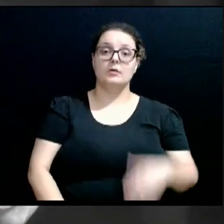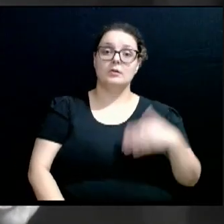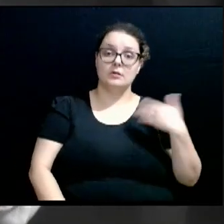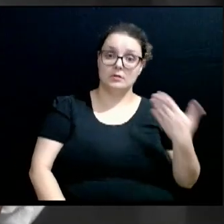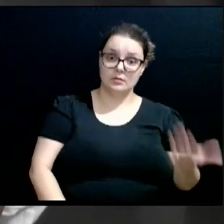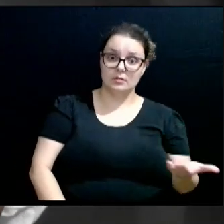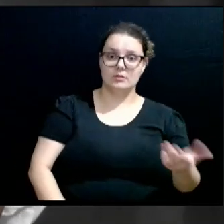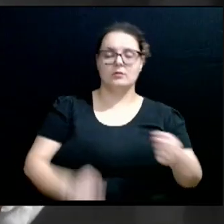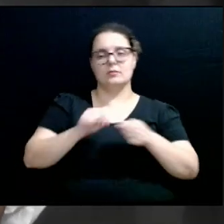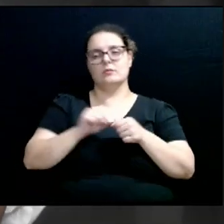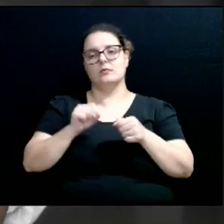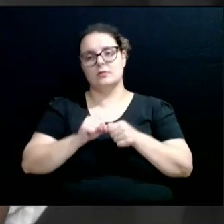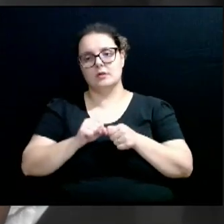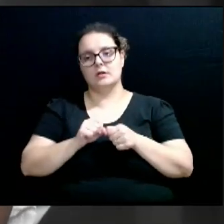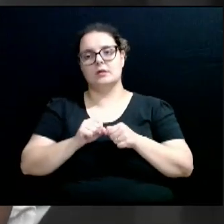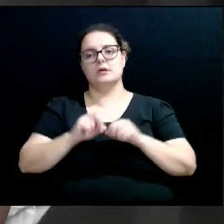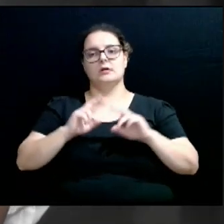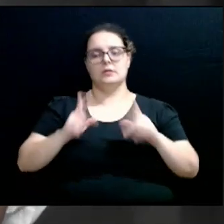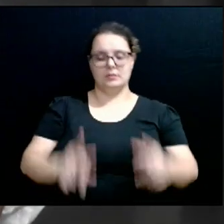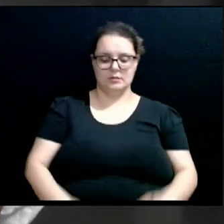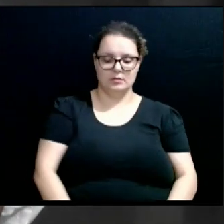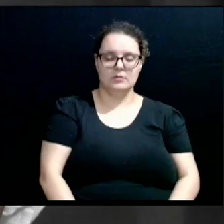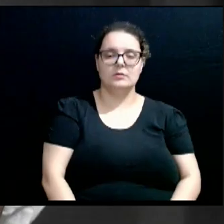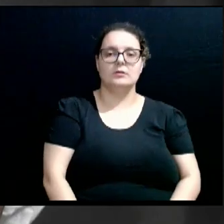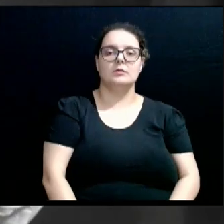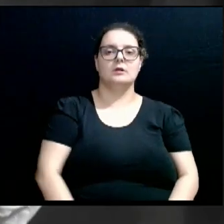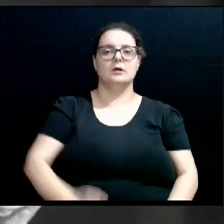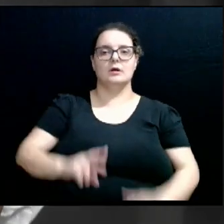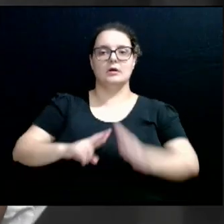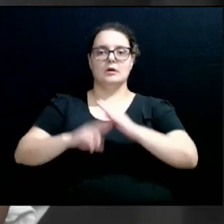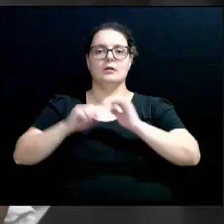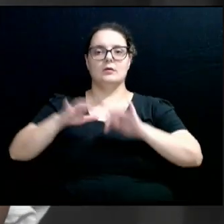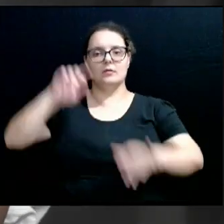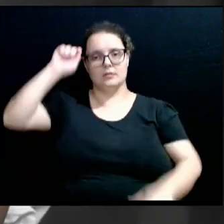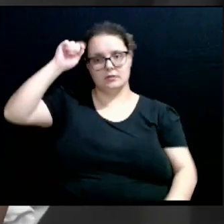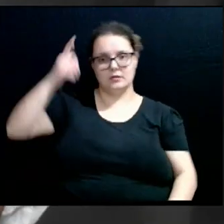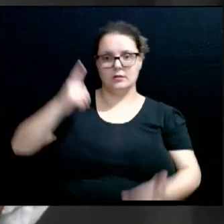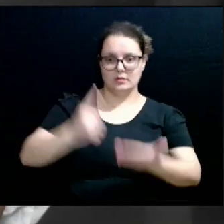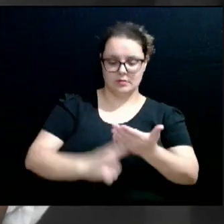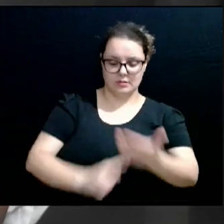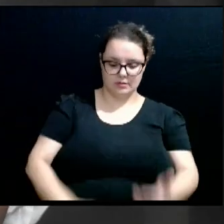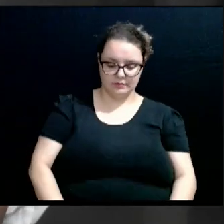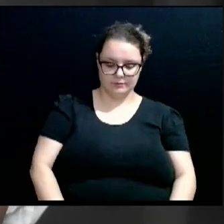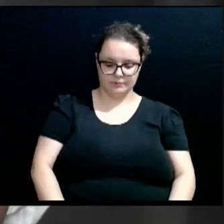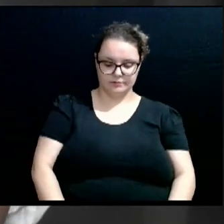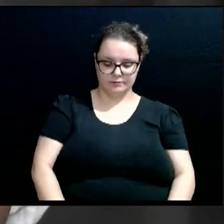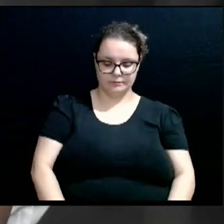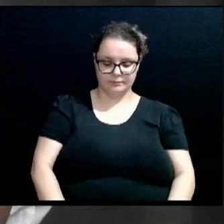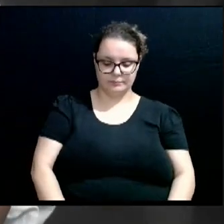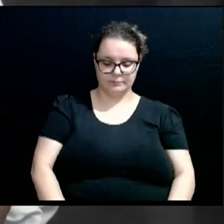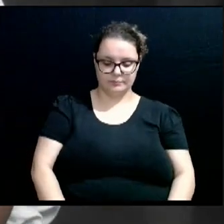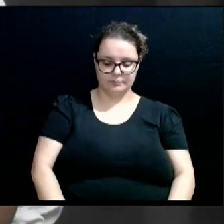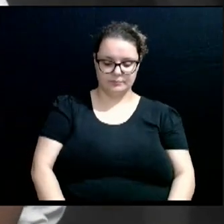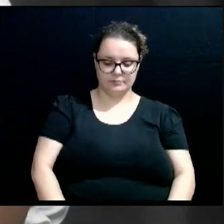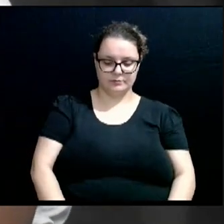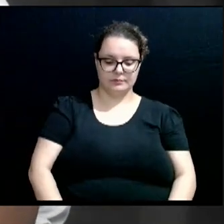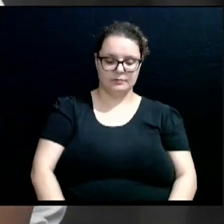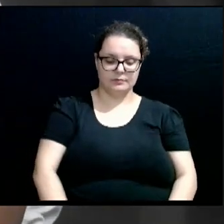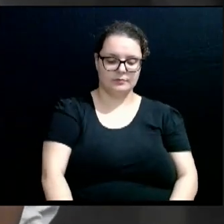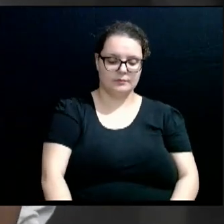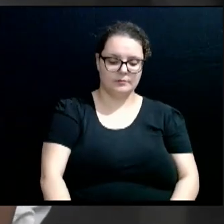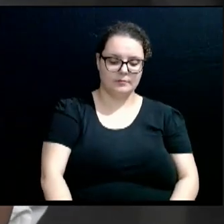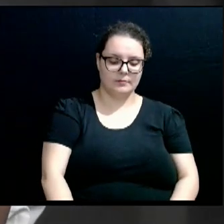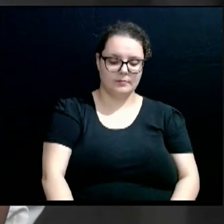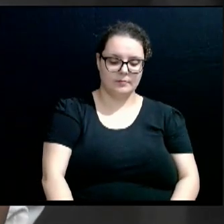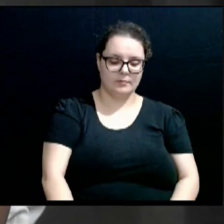Feira Afroliterária, ela vem com isso. E esse ano nós temos um recorte que a Feira Afroliterária, ela também